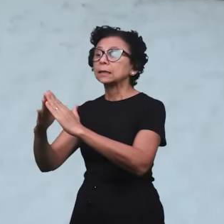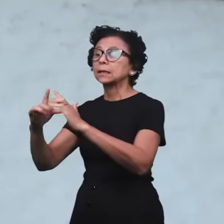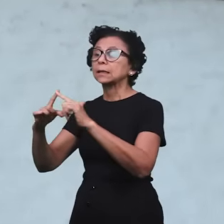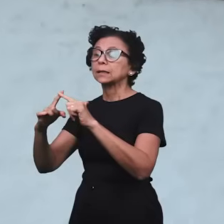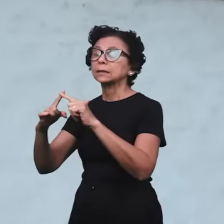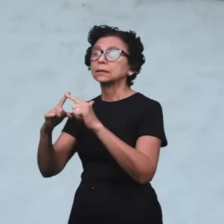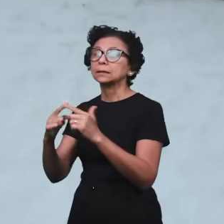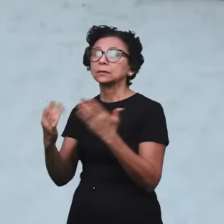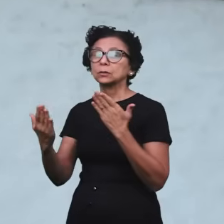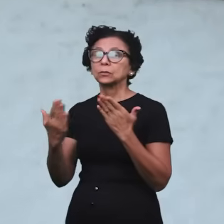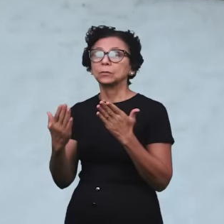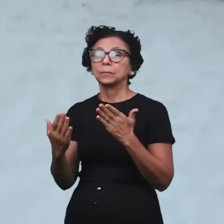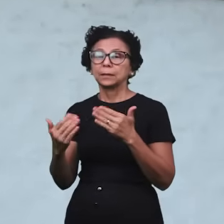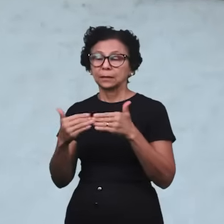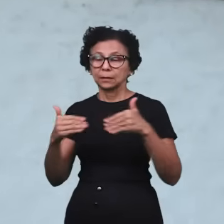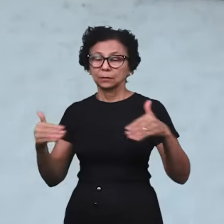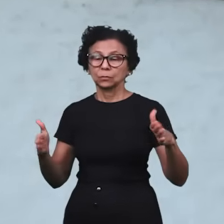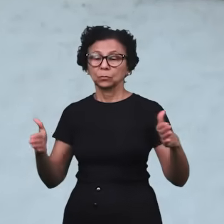uma